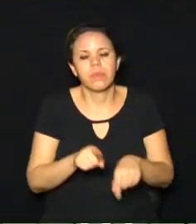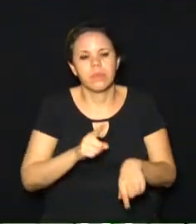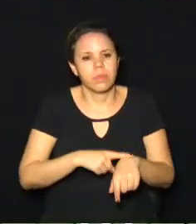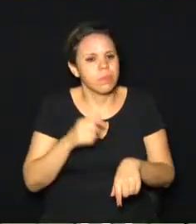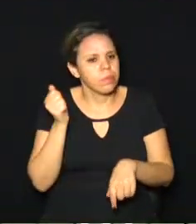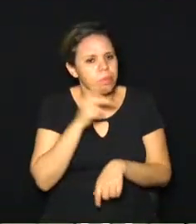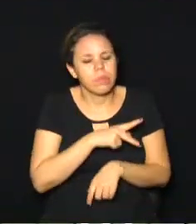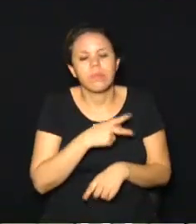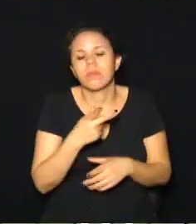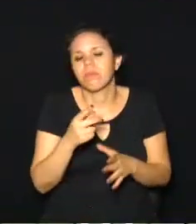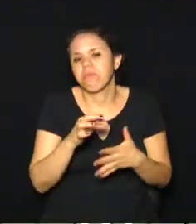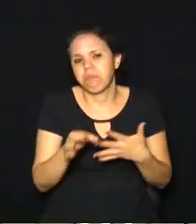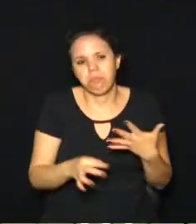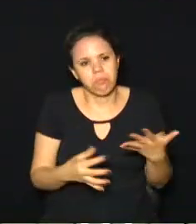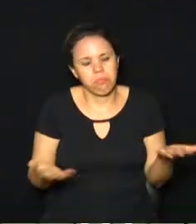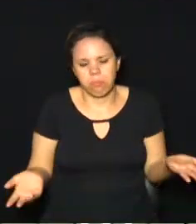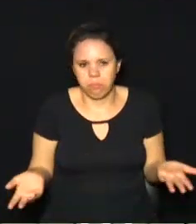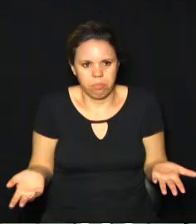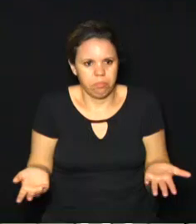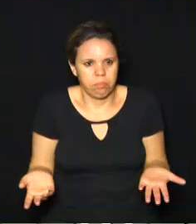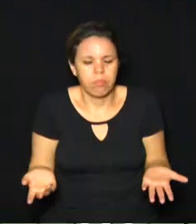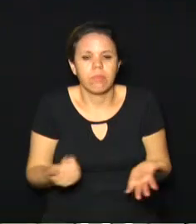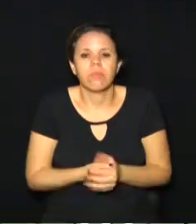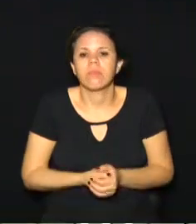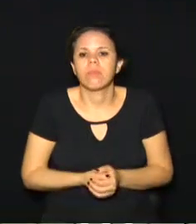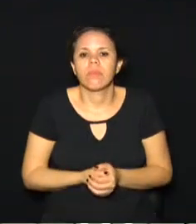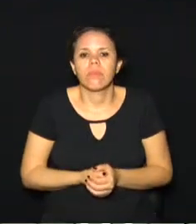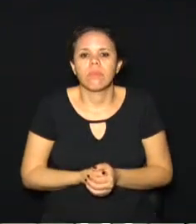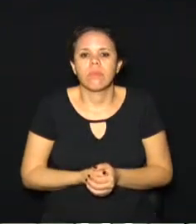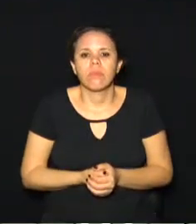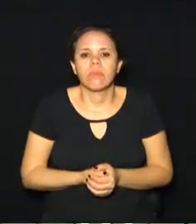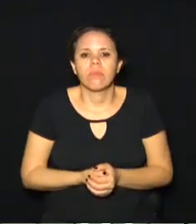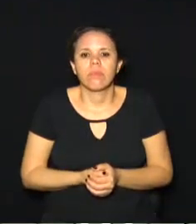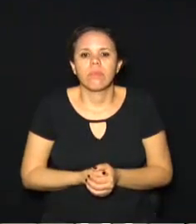aposentadoria, etc. Né?